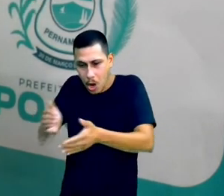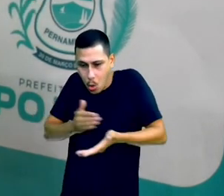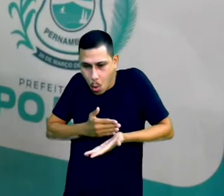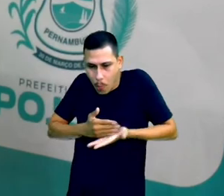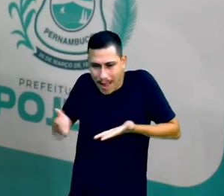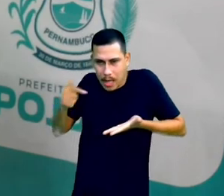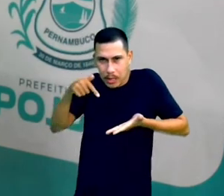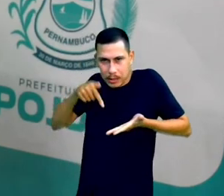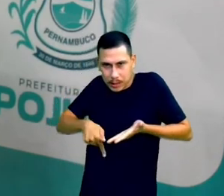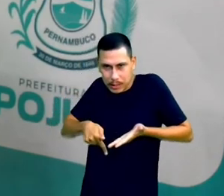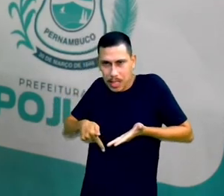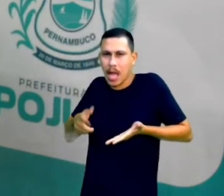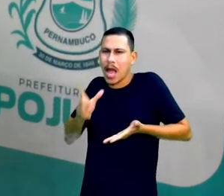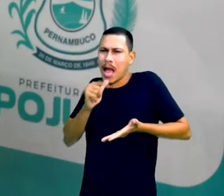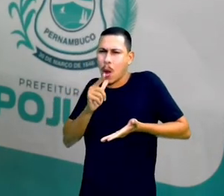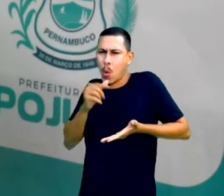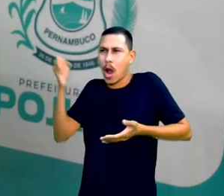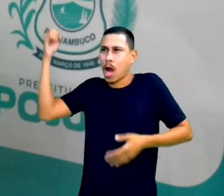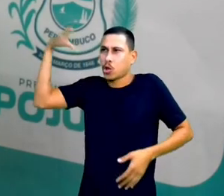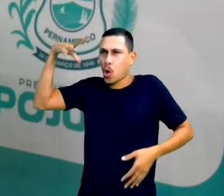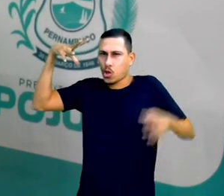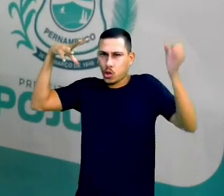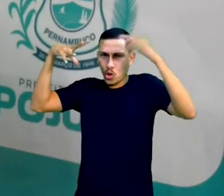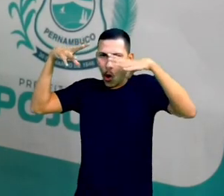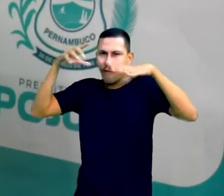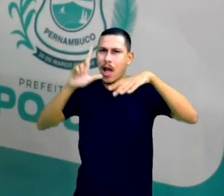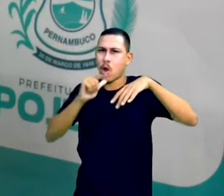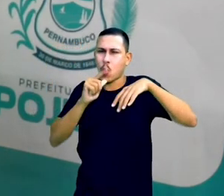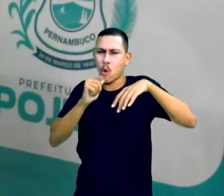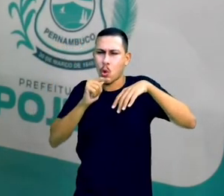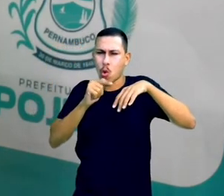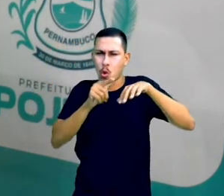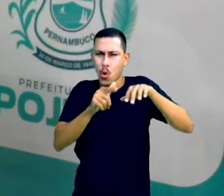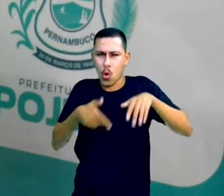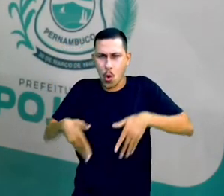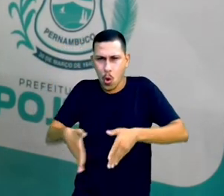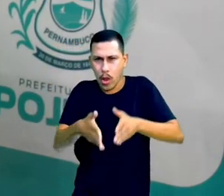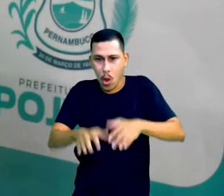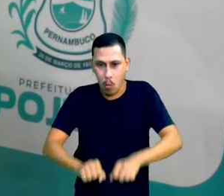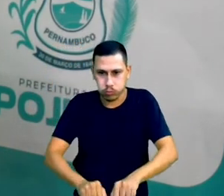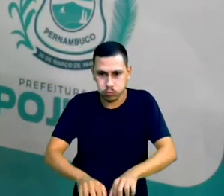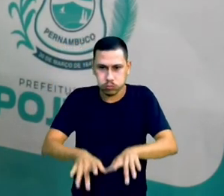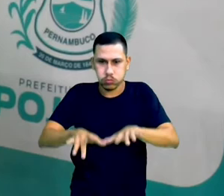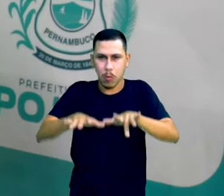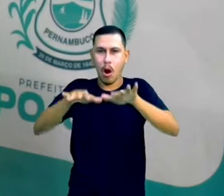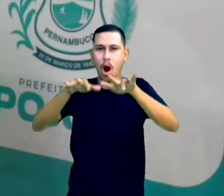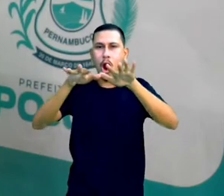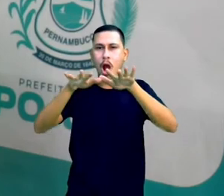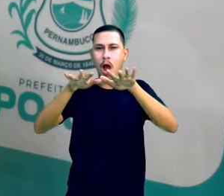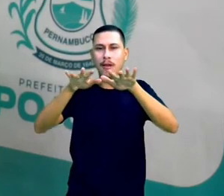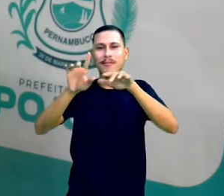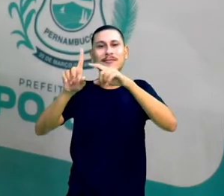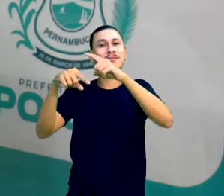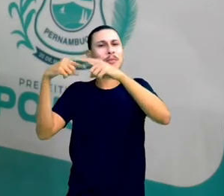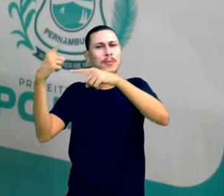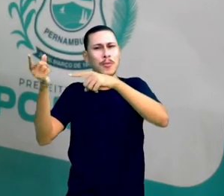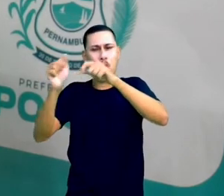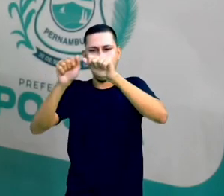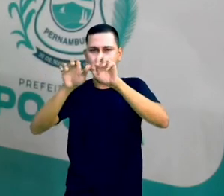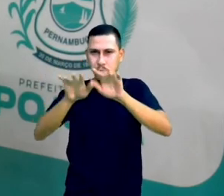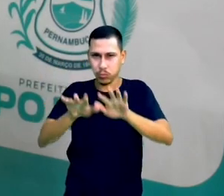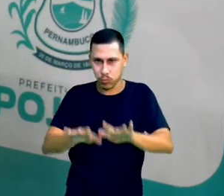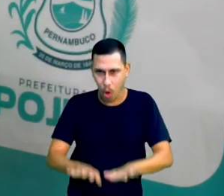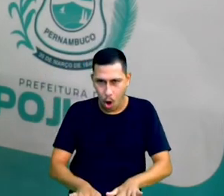gente vê esse rio subir o nível, vê o rio baixar o nível e às vezes a gente vê ele subir